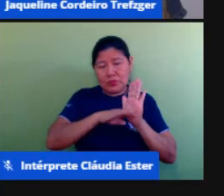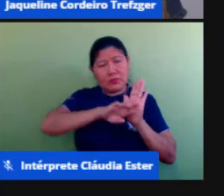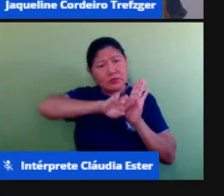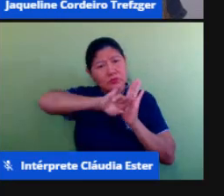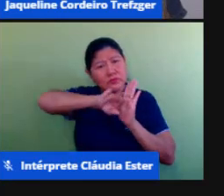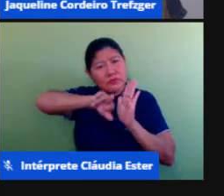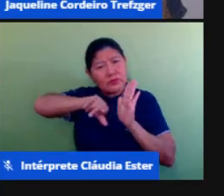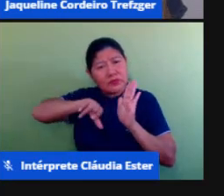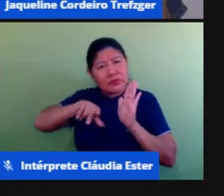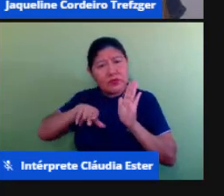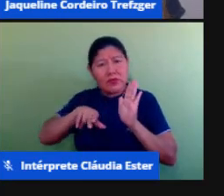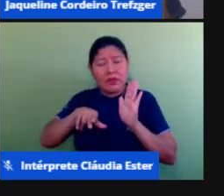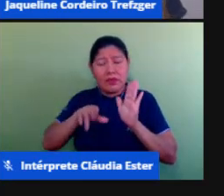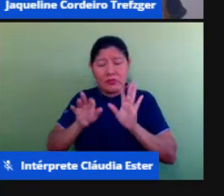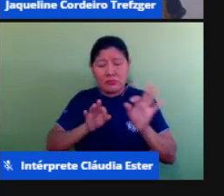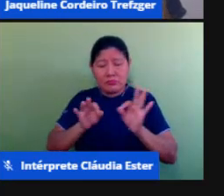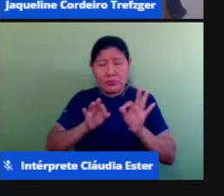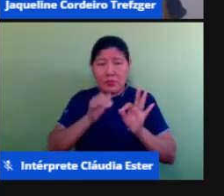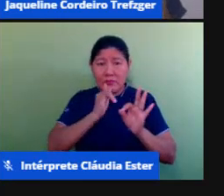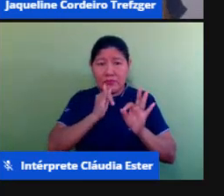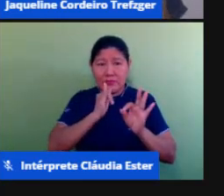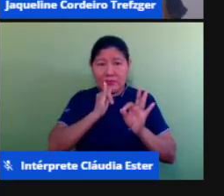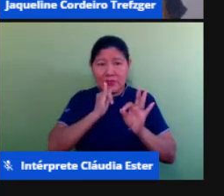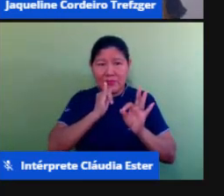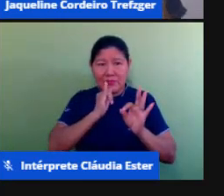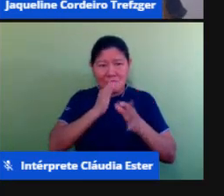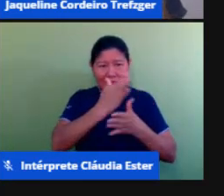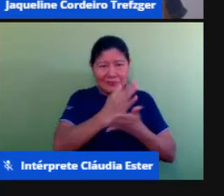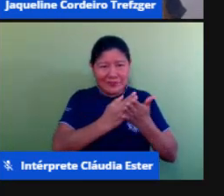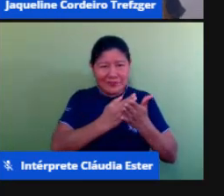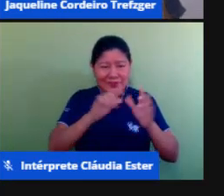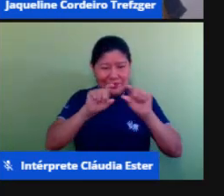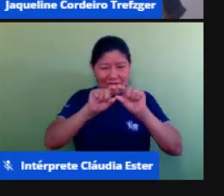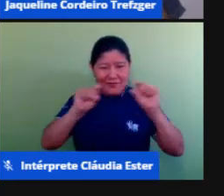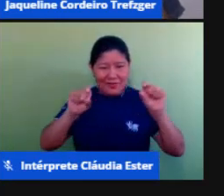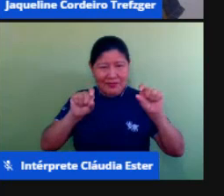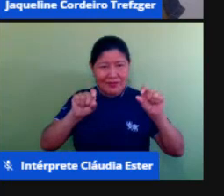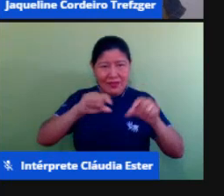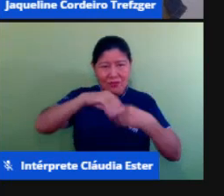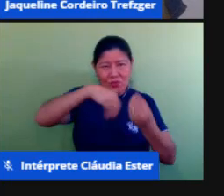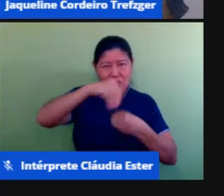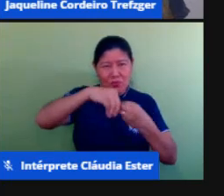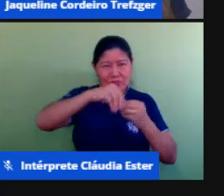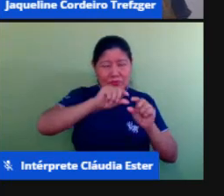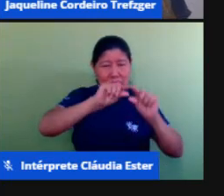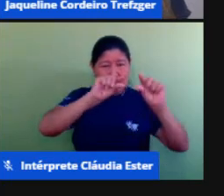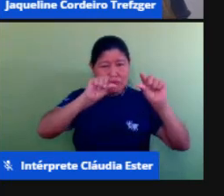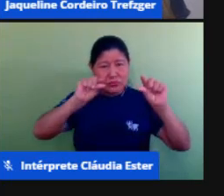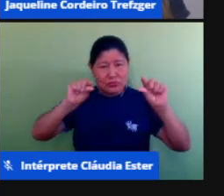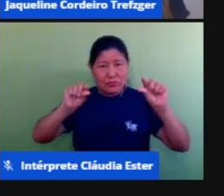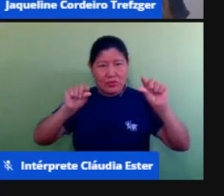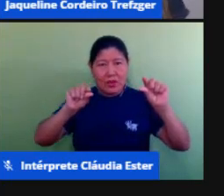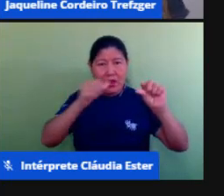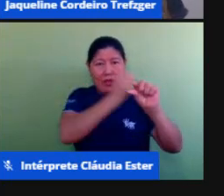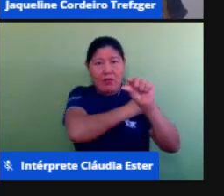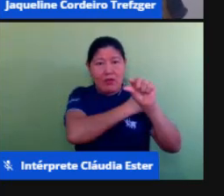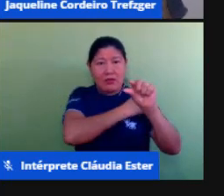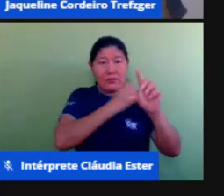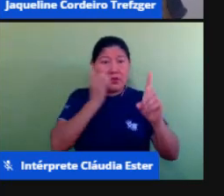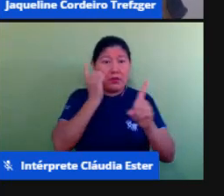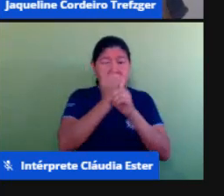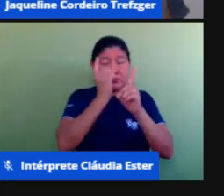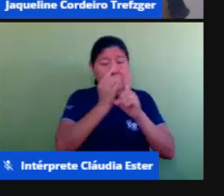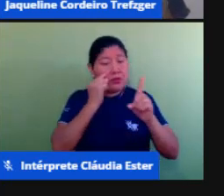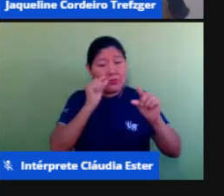ser fora de ordem, e o aluno vai conseguir ordená-lo de uma sequência correta. Quando eu trabalho dentro da ordenação